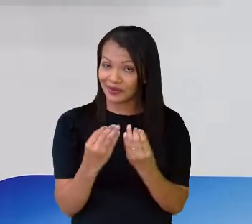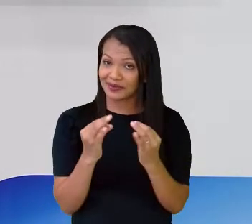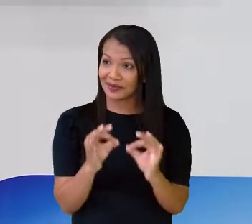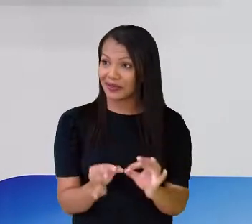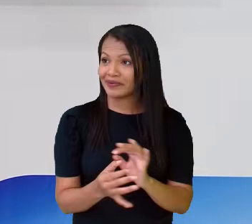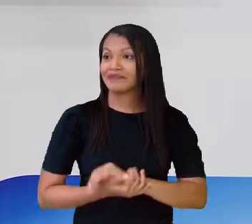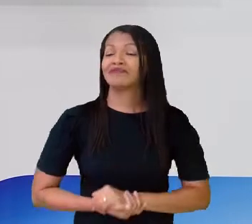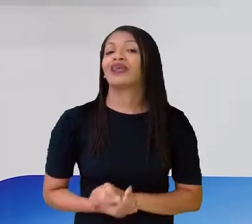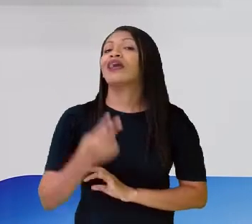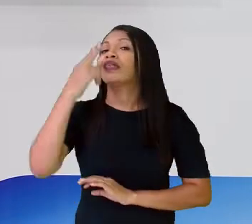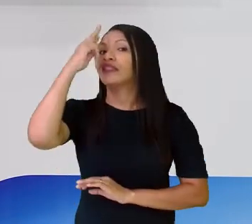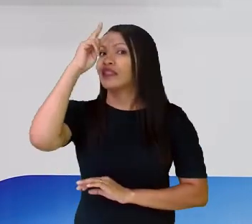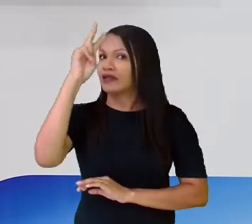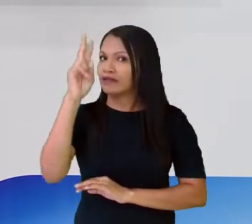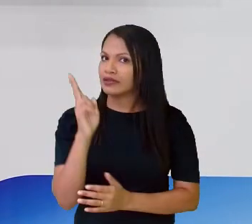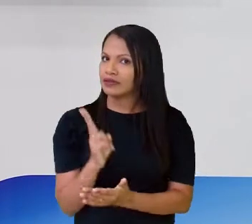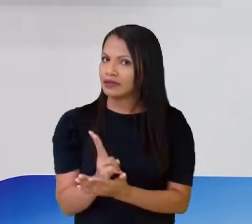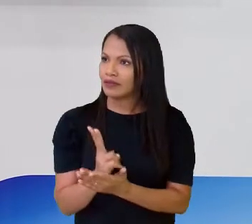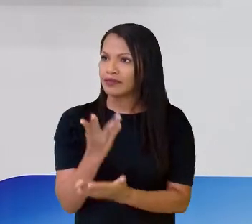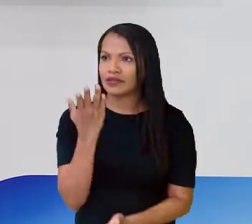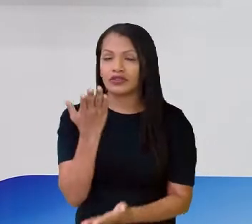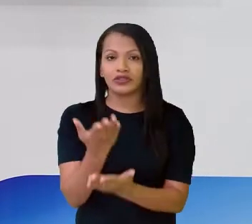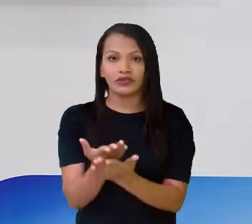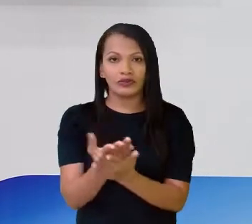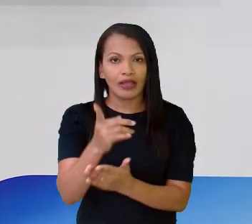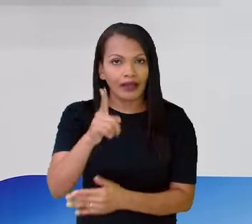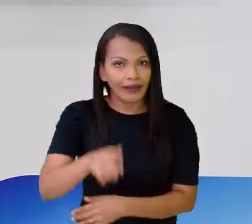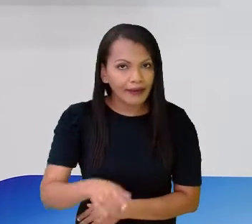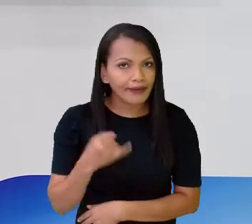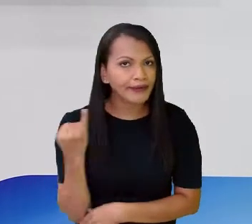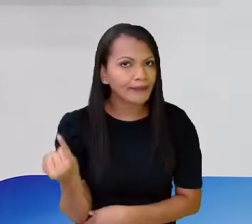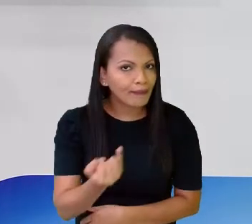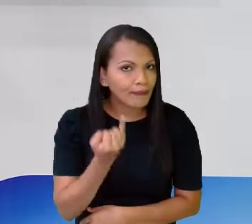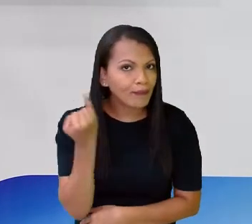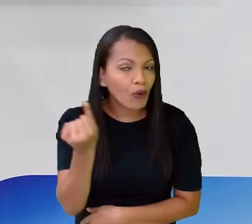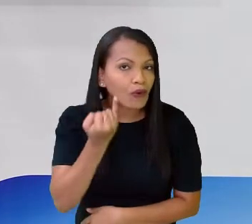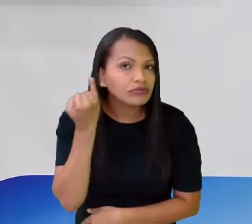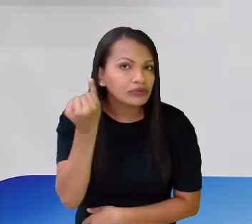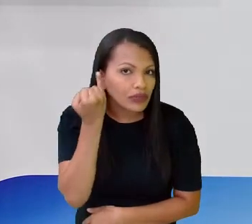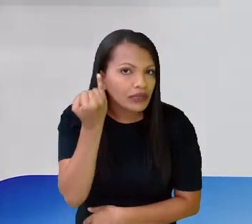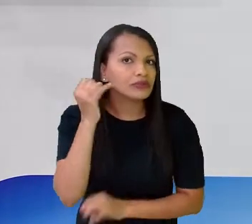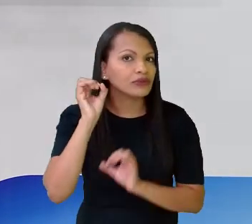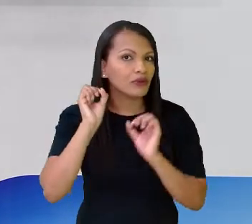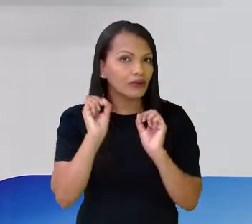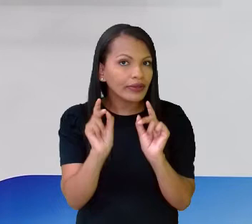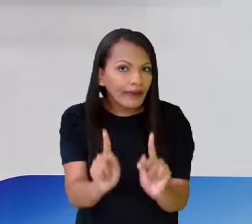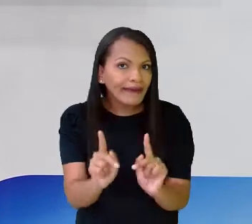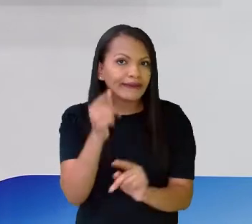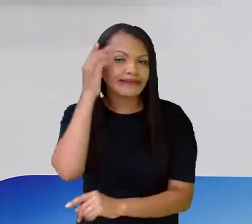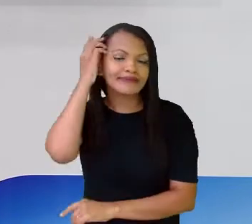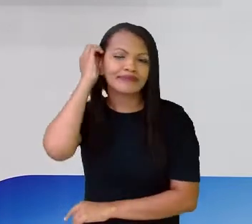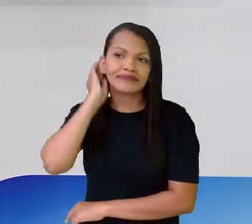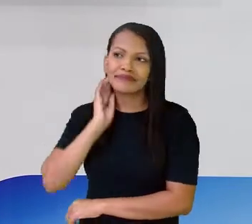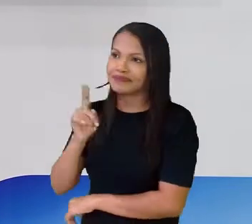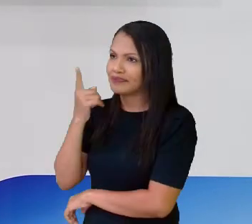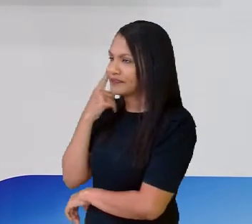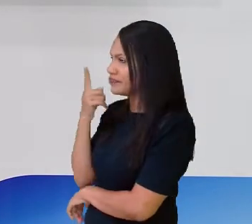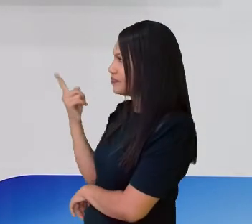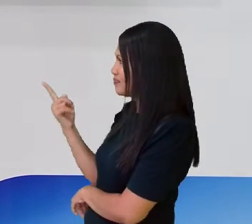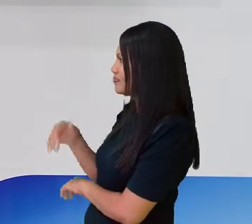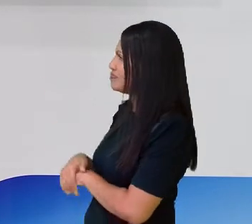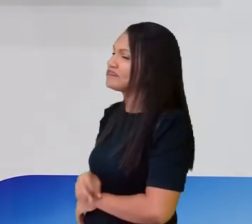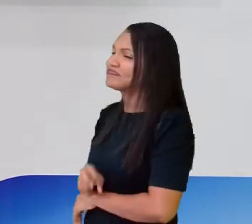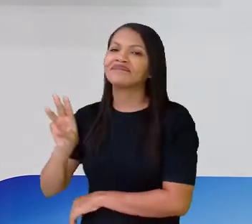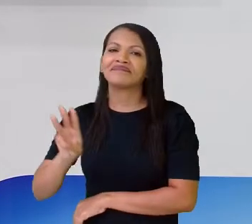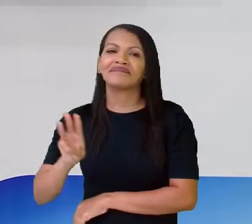E lembra sempre, estudar é fundamental. E eu vou deixar aqui para vocês, olha, a árvore do livro, que tem essas